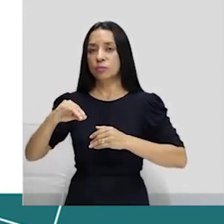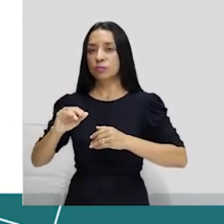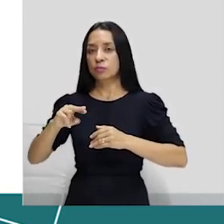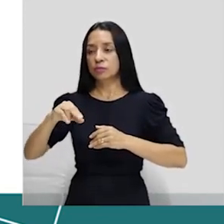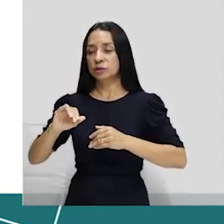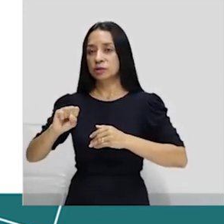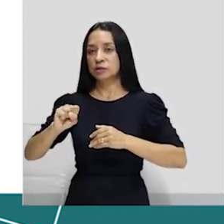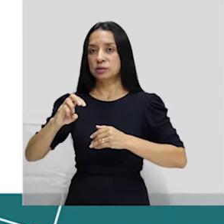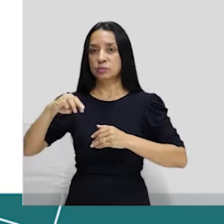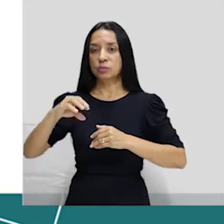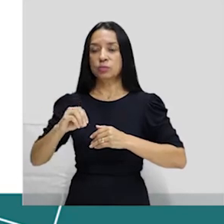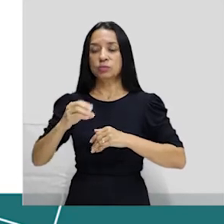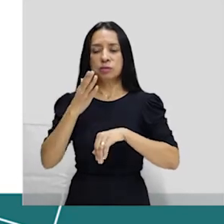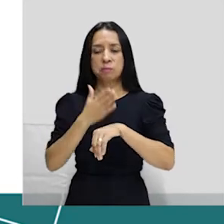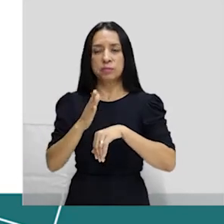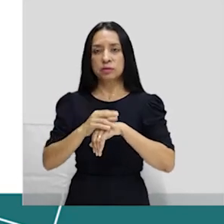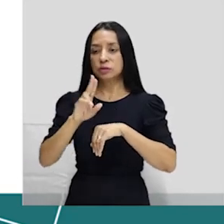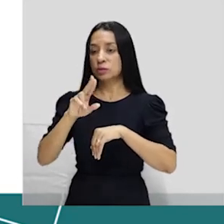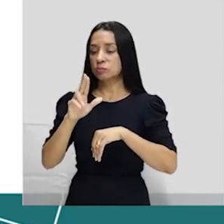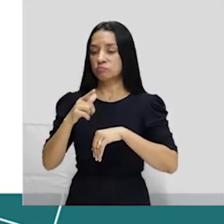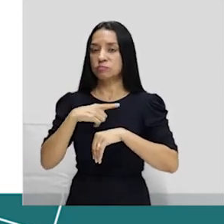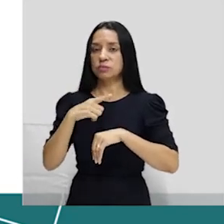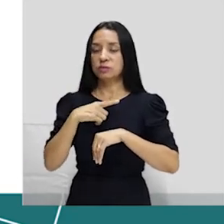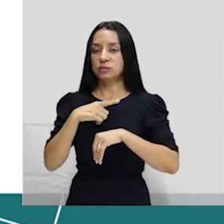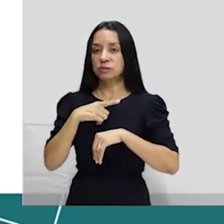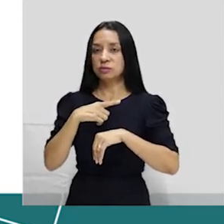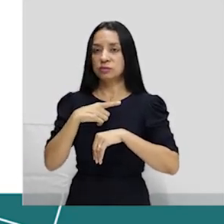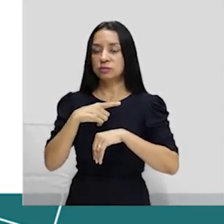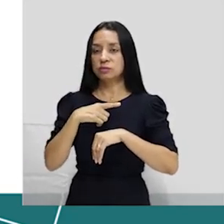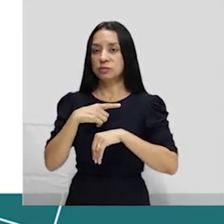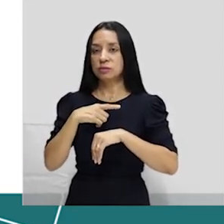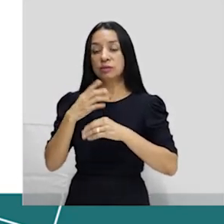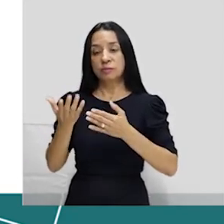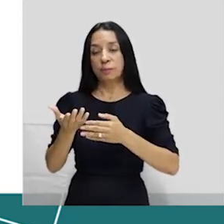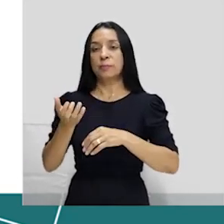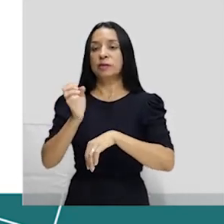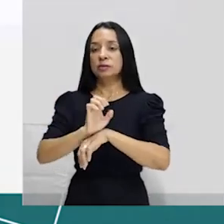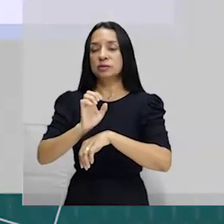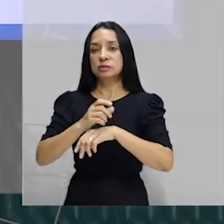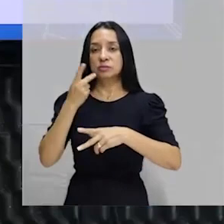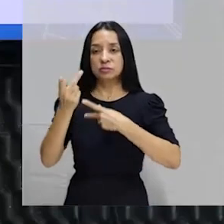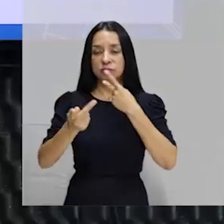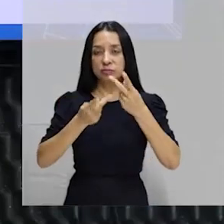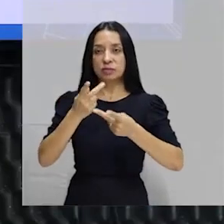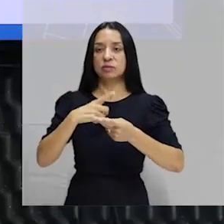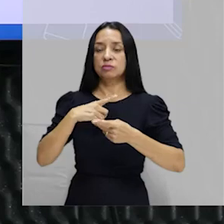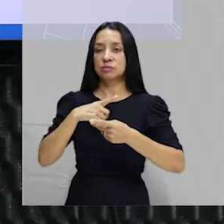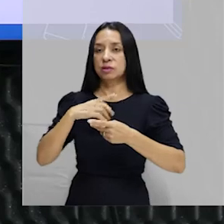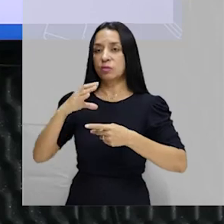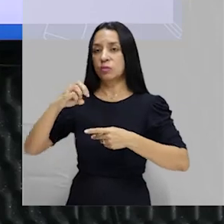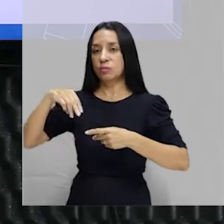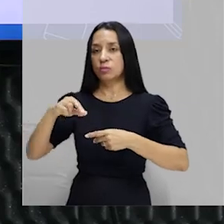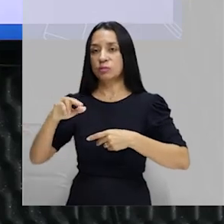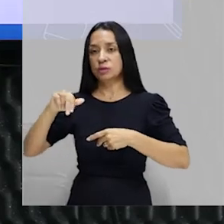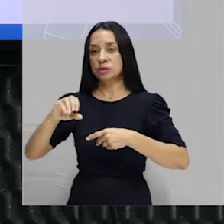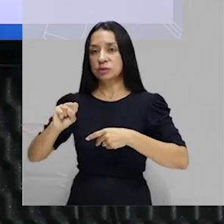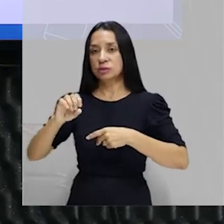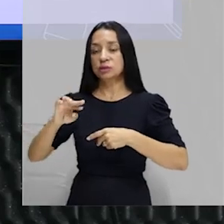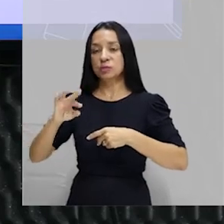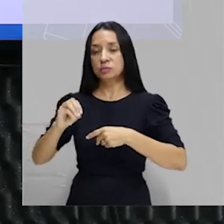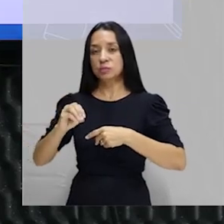buscar tornar essa sociedade desigual igualitária. Como? A partir de que os trabalhadores tomem o poder.